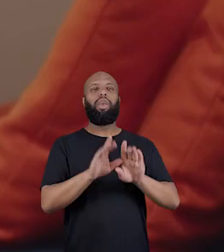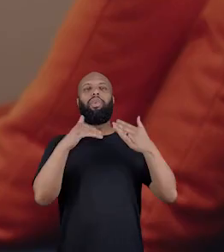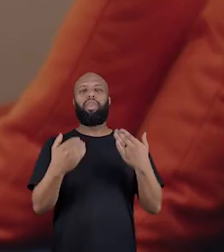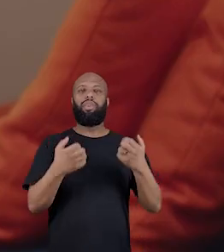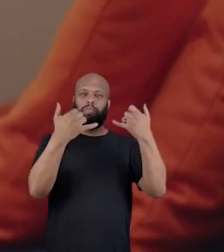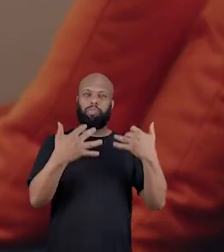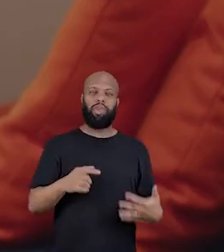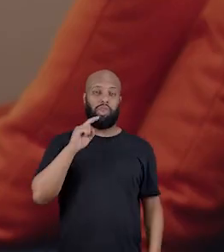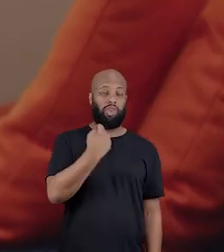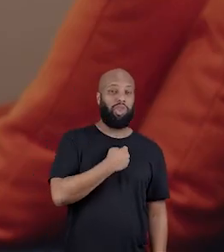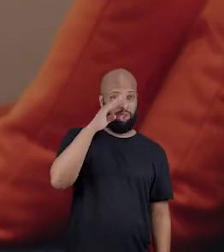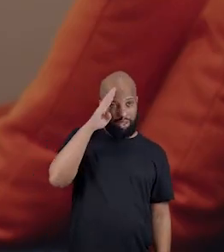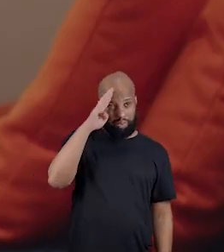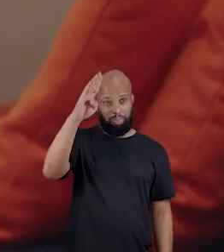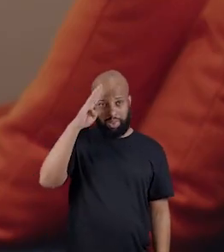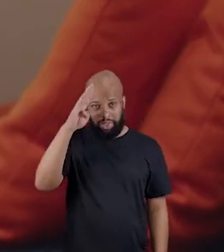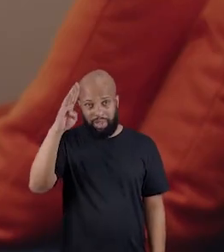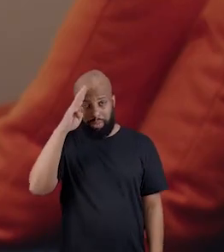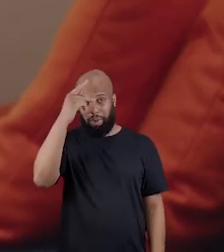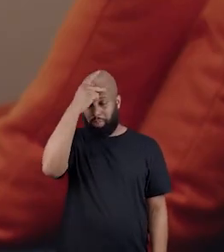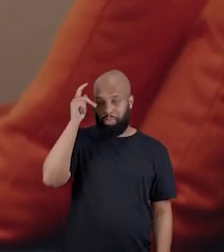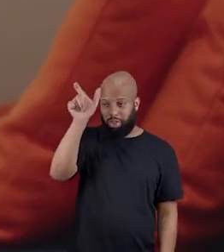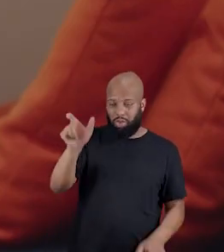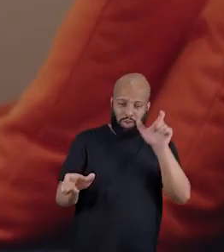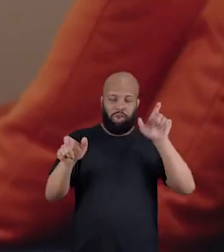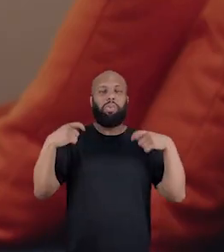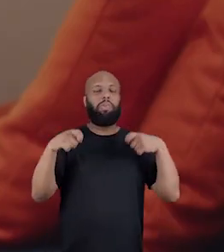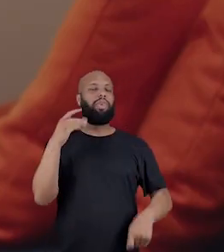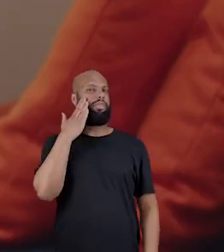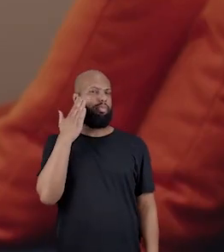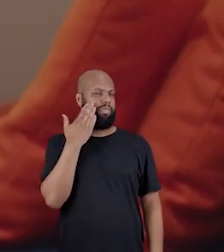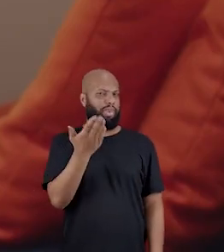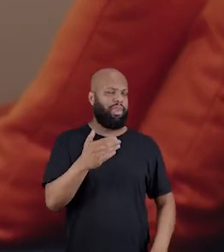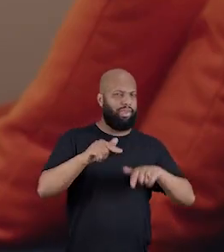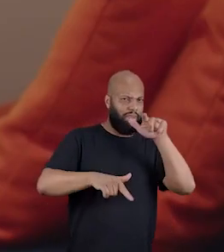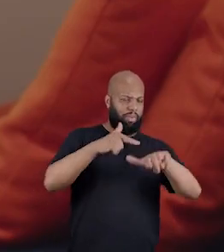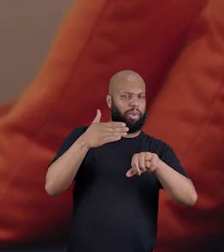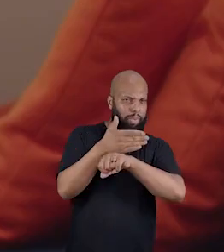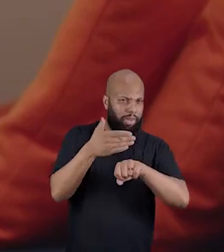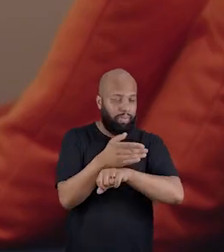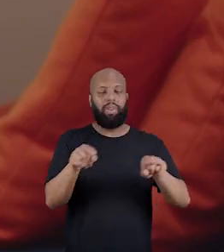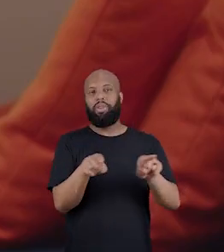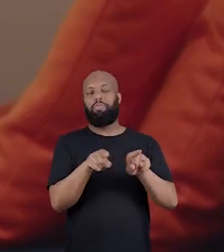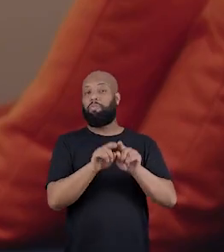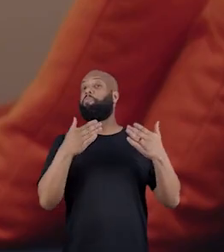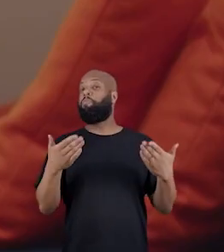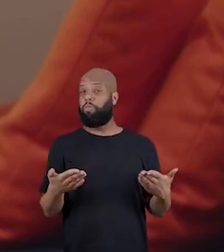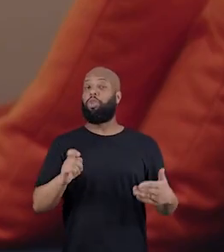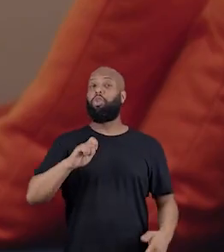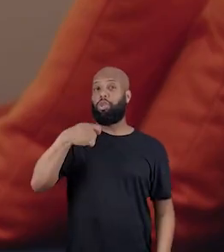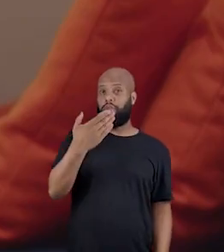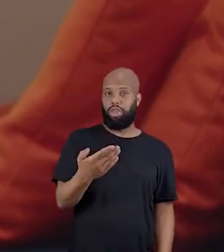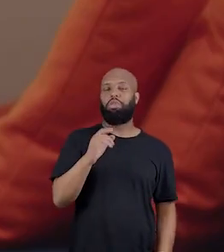atividade, dizendo quais são os nossos principais stakeholders, quais são as principais pessoas que precisam saber daquela atividade ou participar daquela atividade.